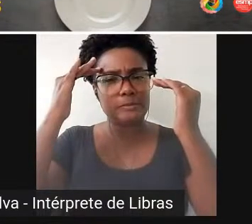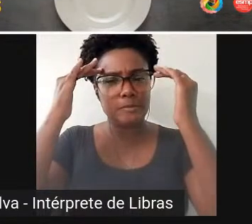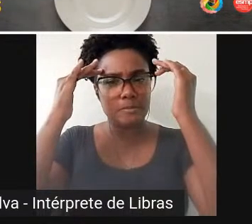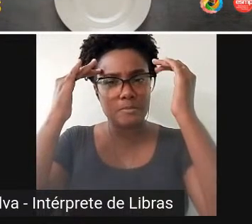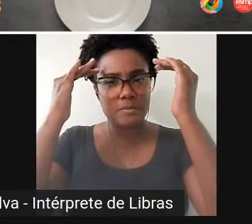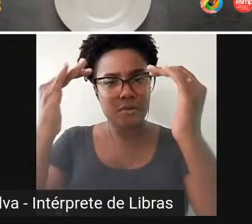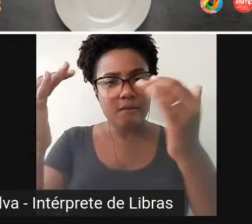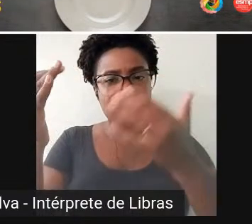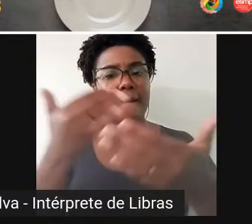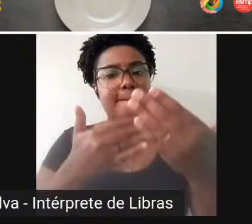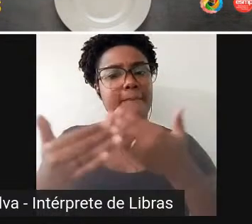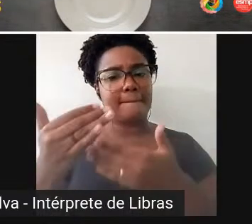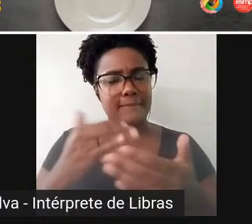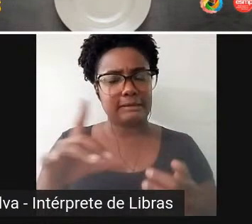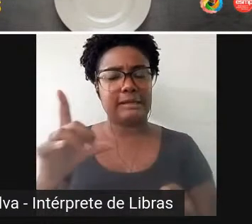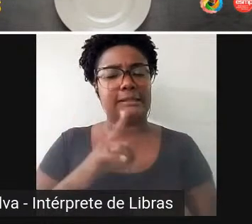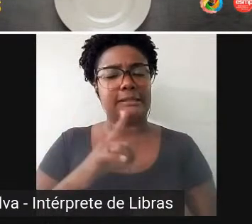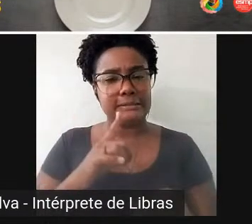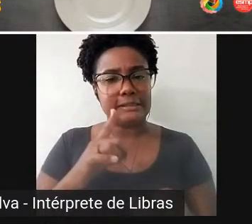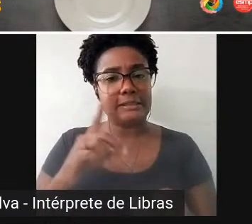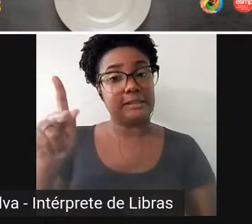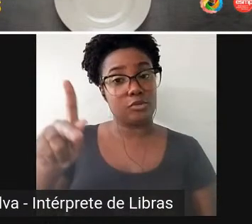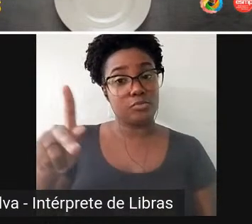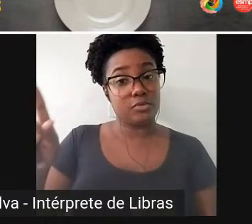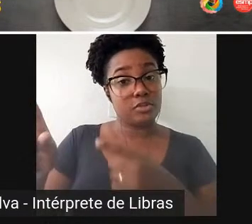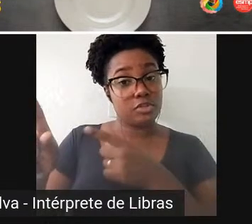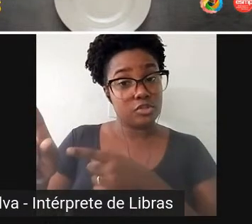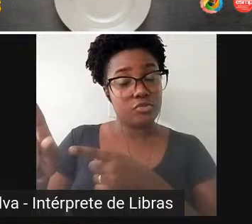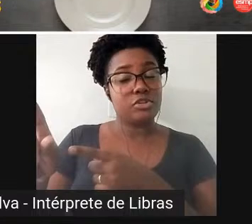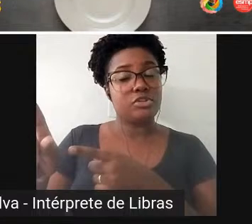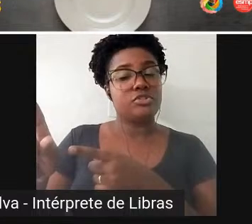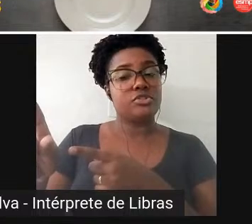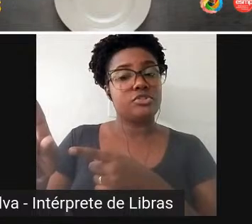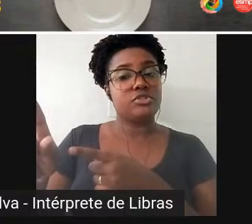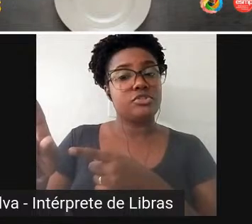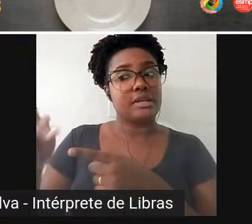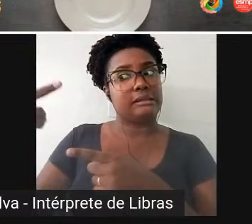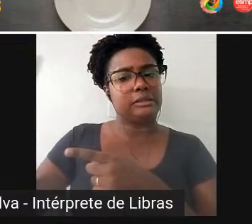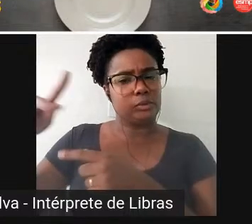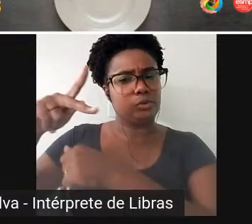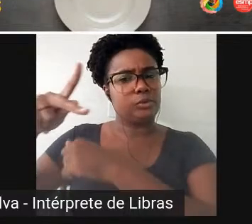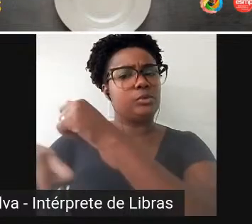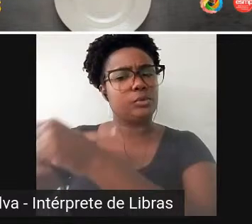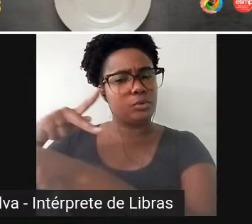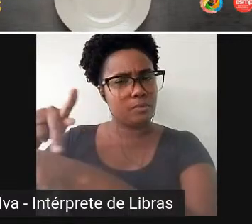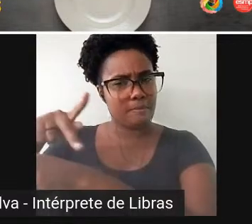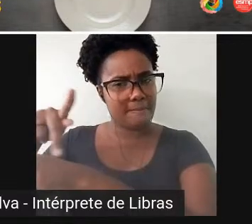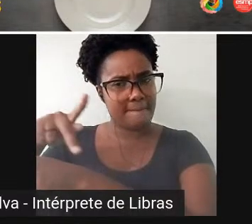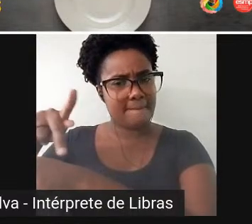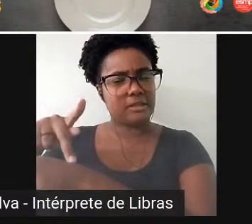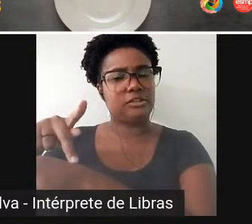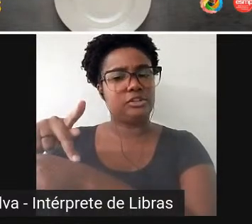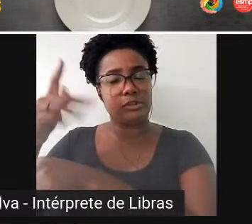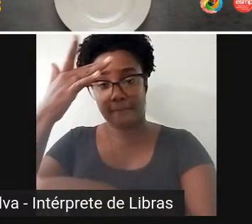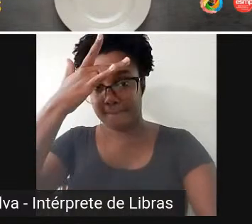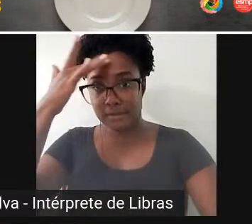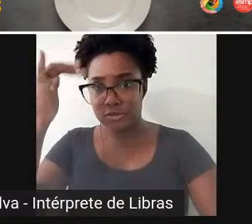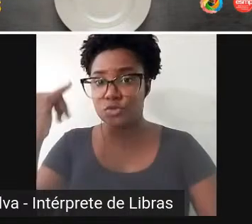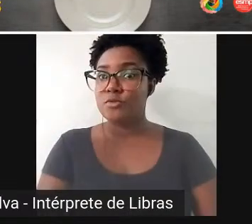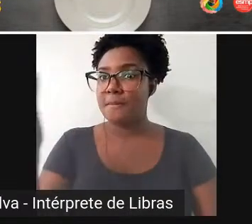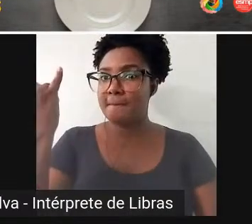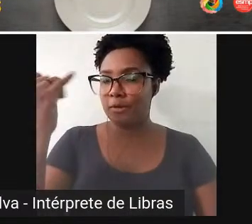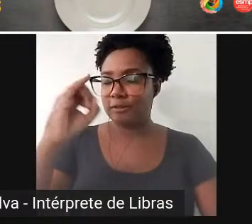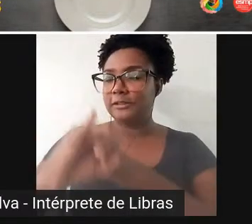os nossos professores, Asbjørn e Wenche, que são verdadeiros ícones que nós temos internacionalmente. Eles